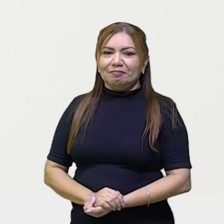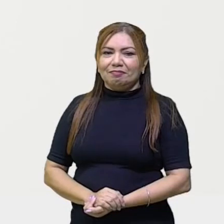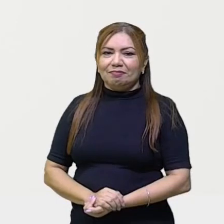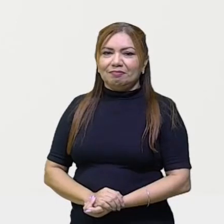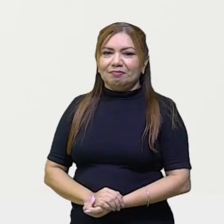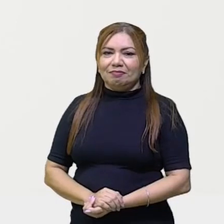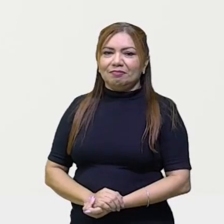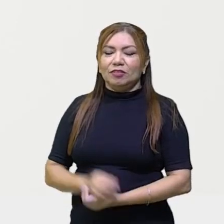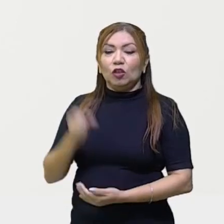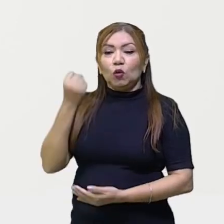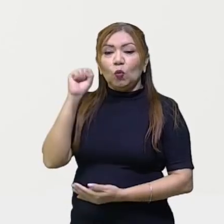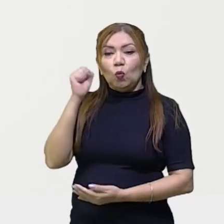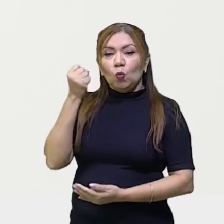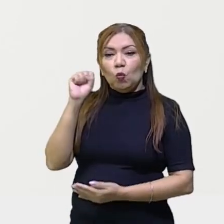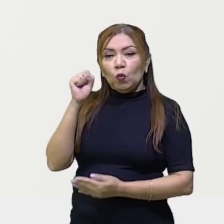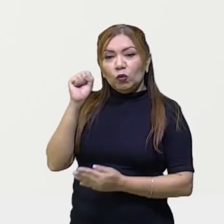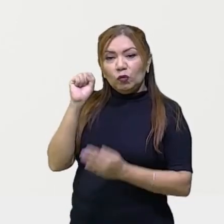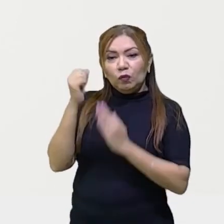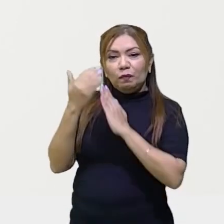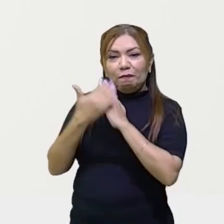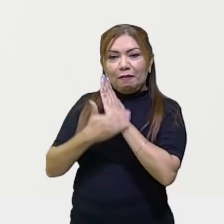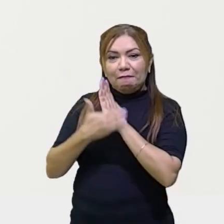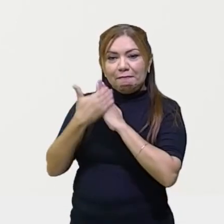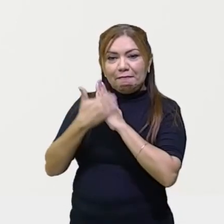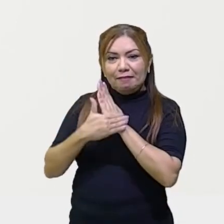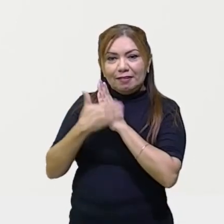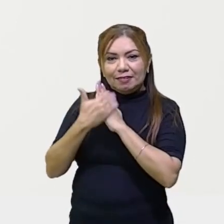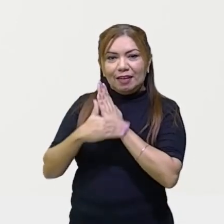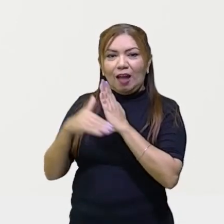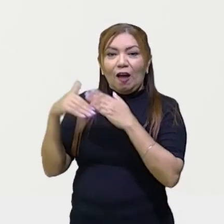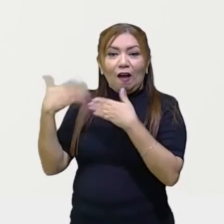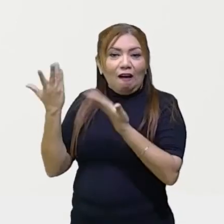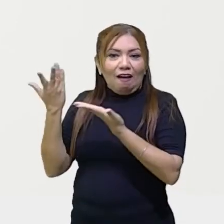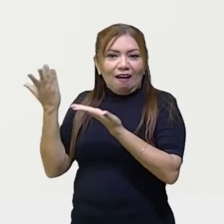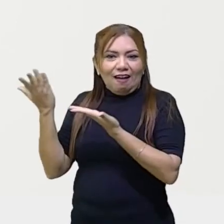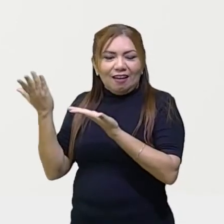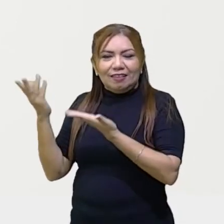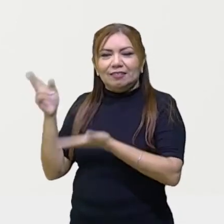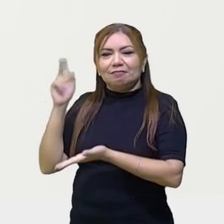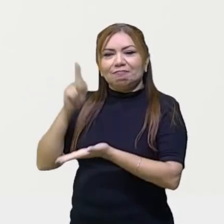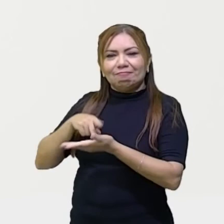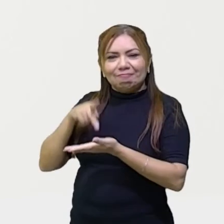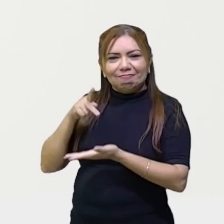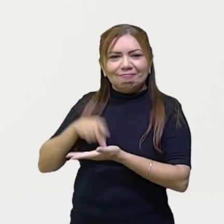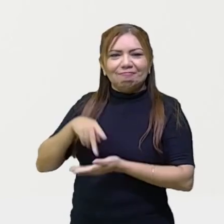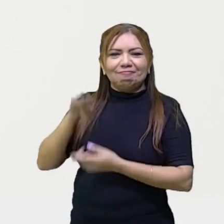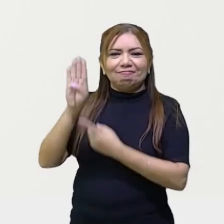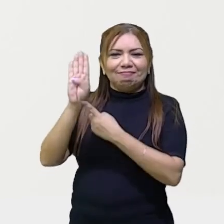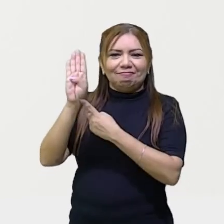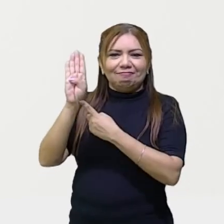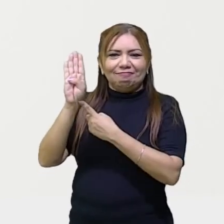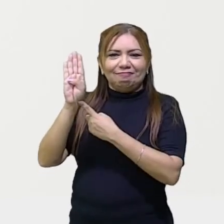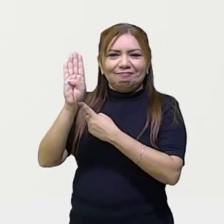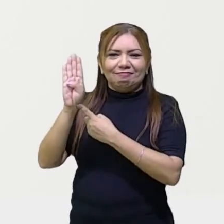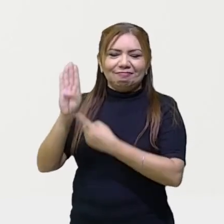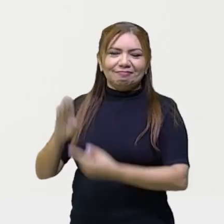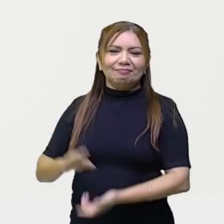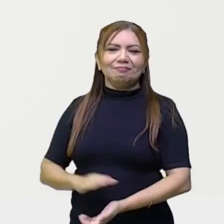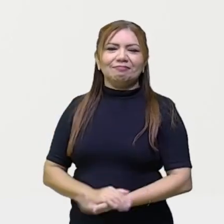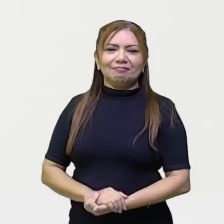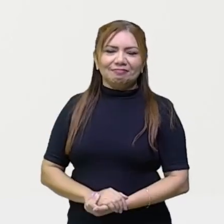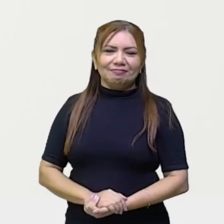8 Faces estão ó foi dado essa questão é muito fácil letra B